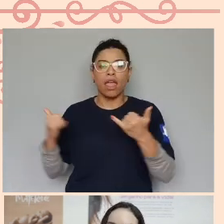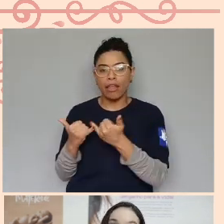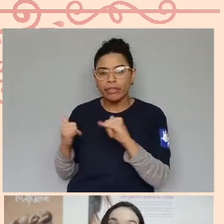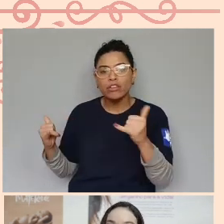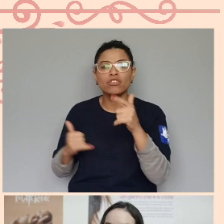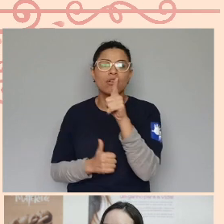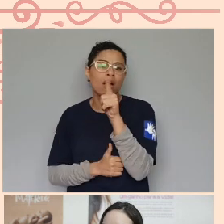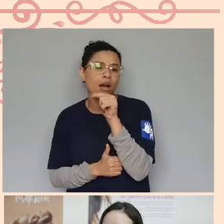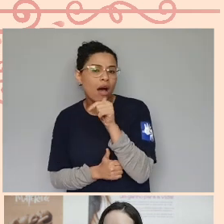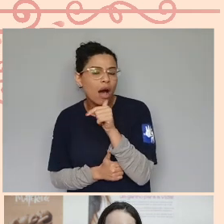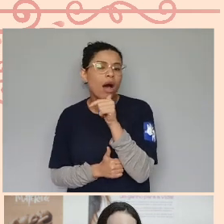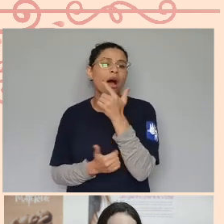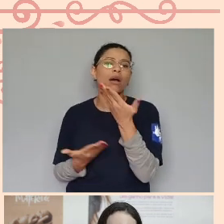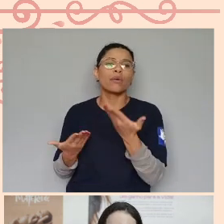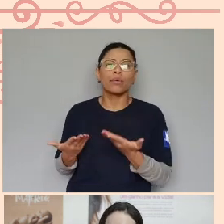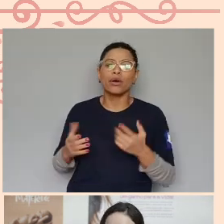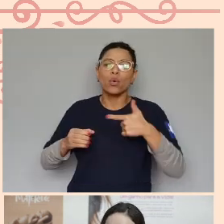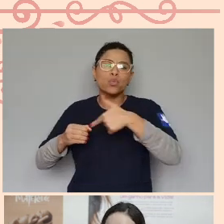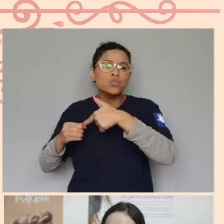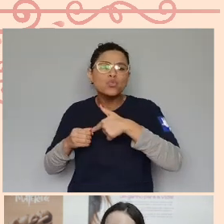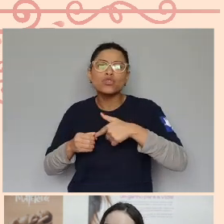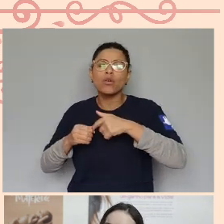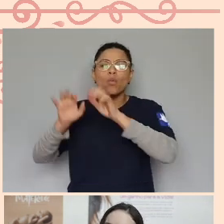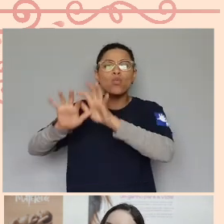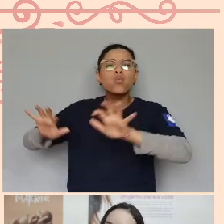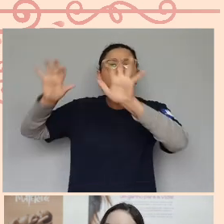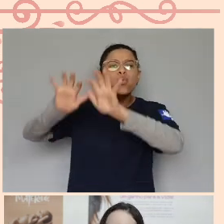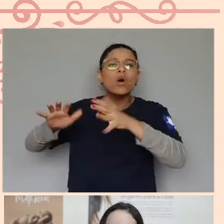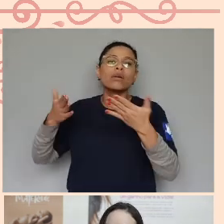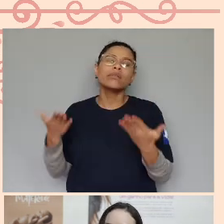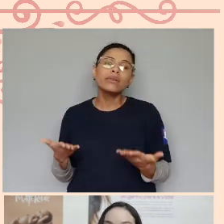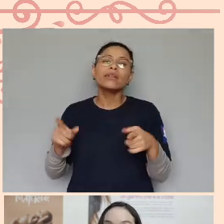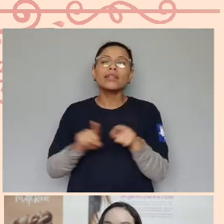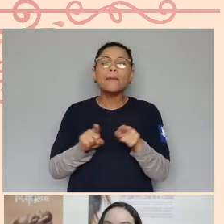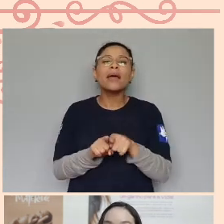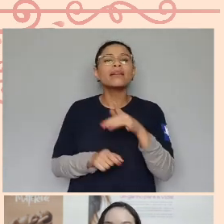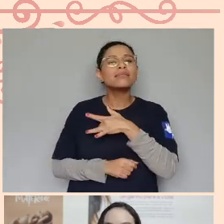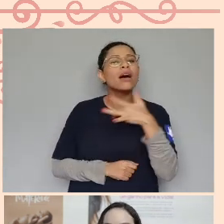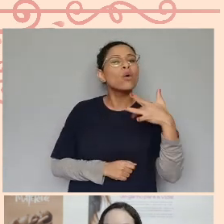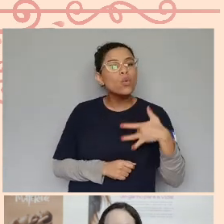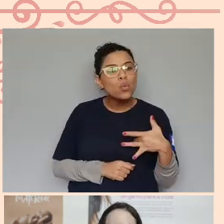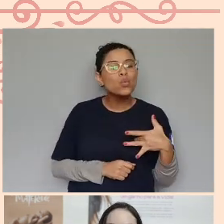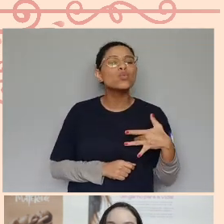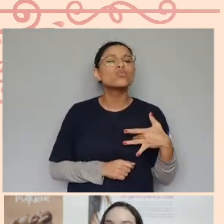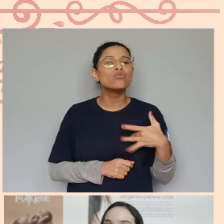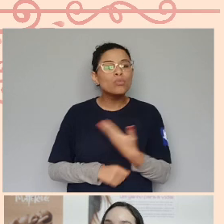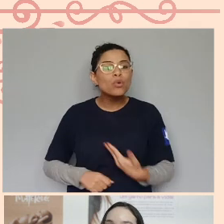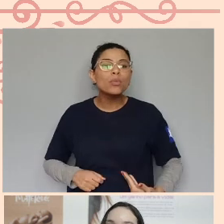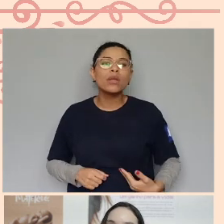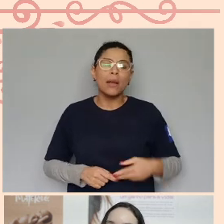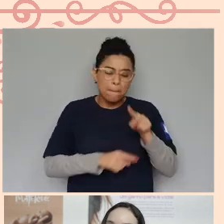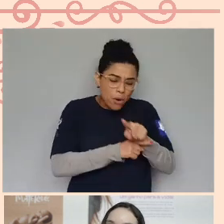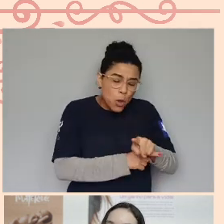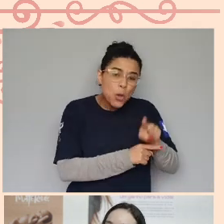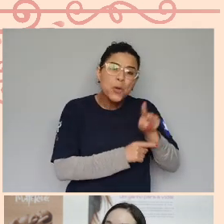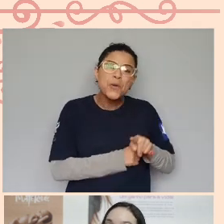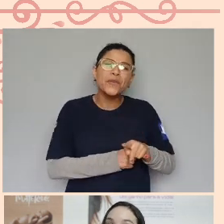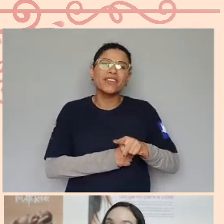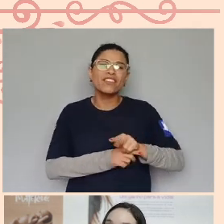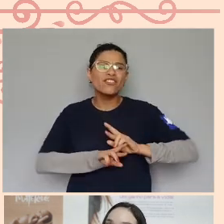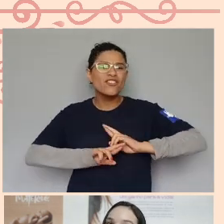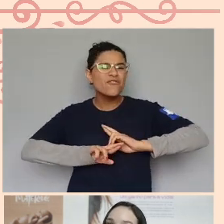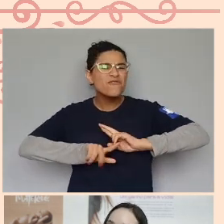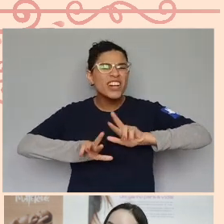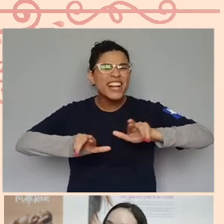de água, de combustíveis que poluem o ambiente. E em relação à saúde pública, o leite materno protege contra diversas doenças